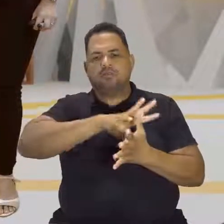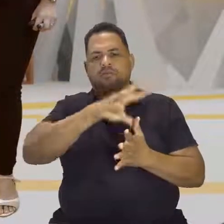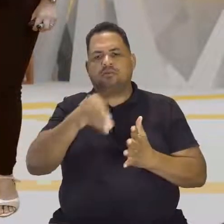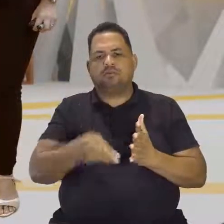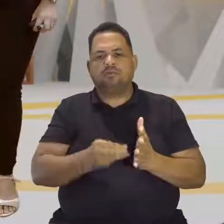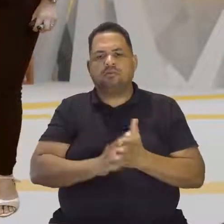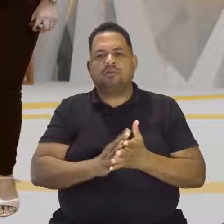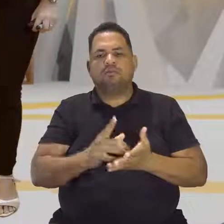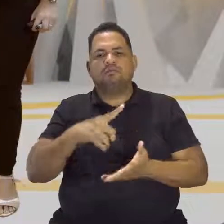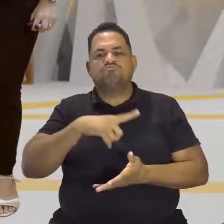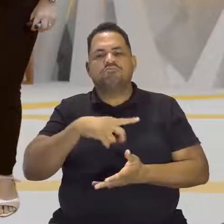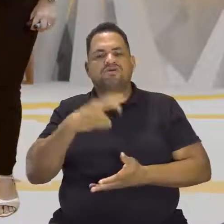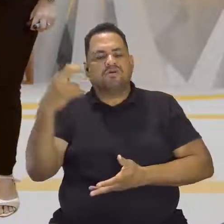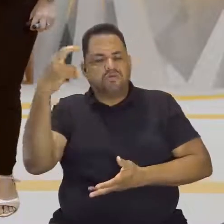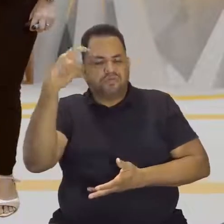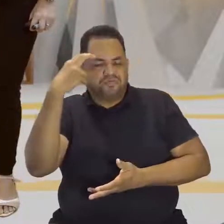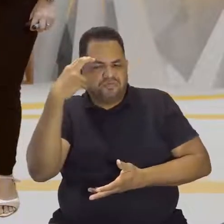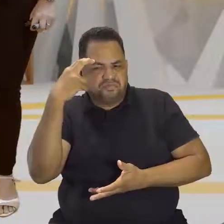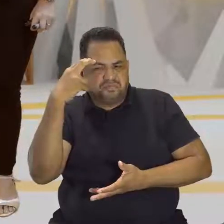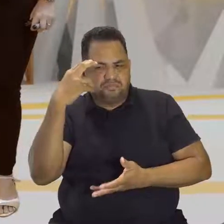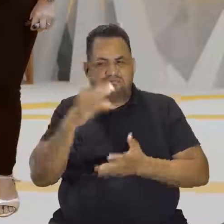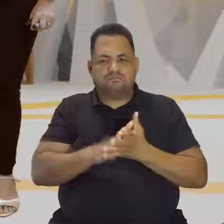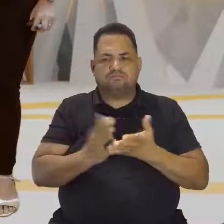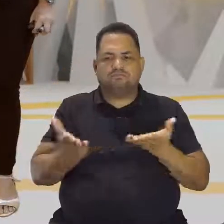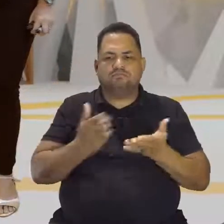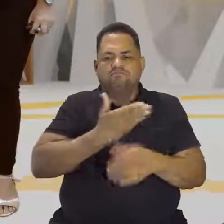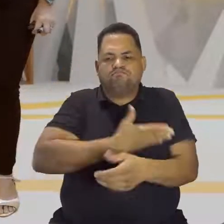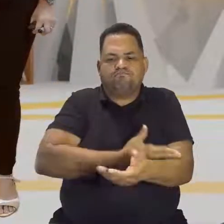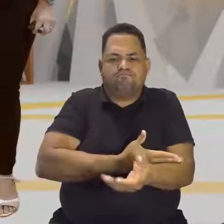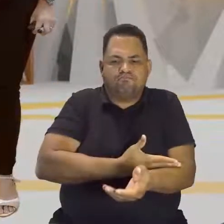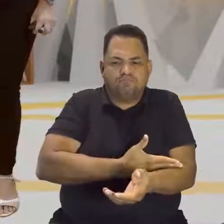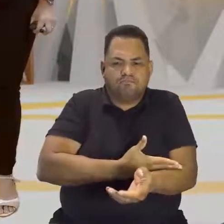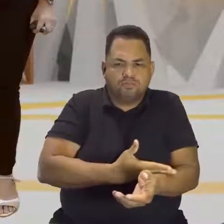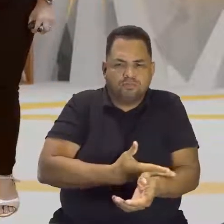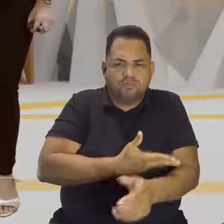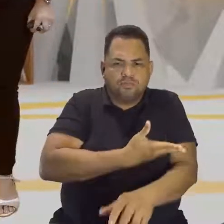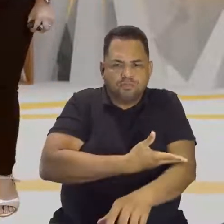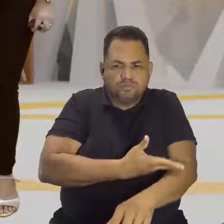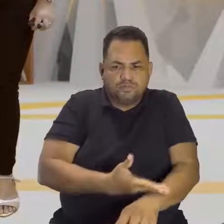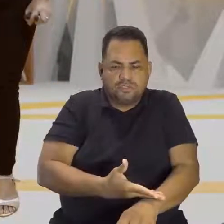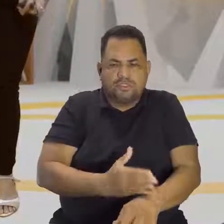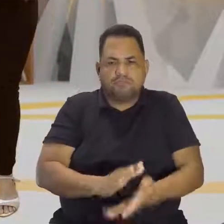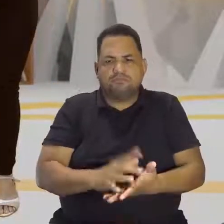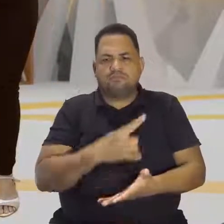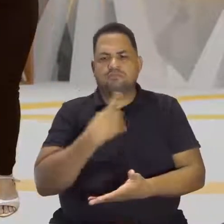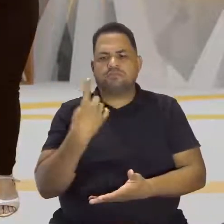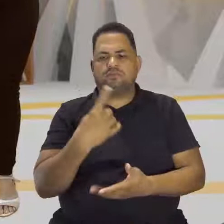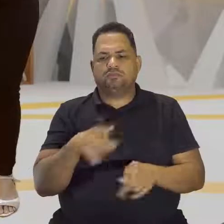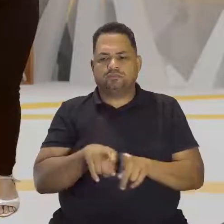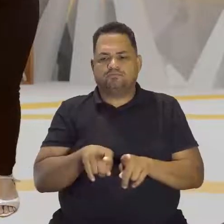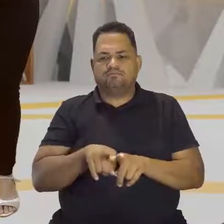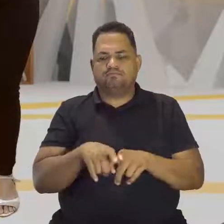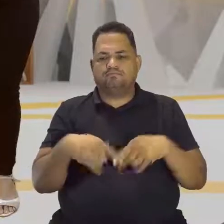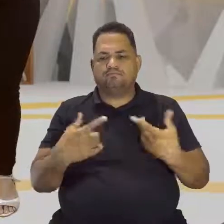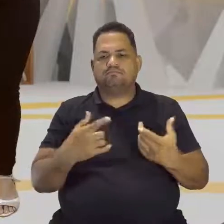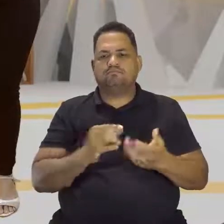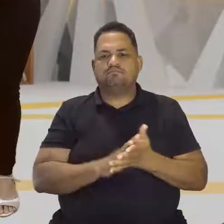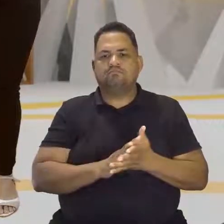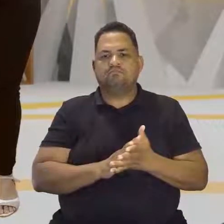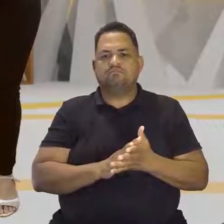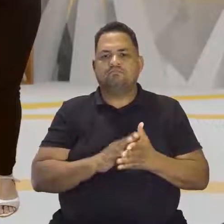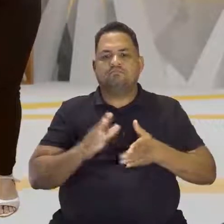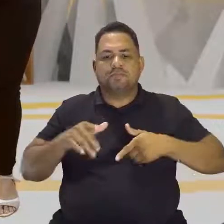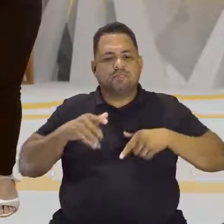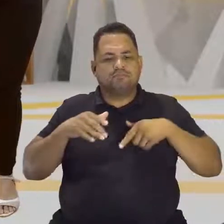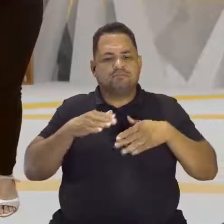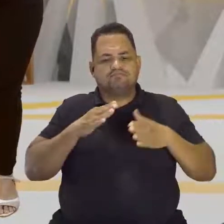a cultura amazônica, e sobre os hábitos, e sobre nós, né? As pessoas também, é como se fosse uma reprodução